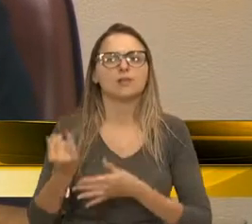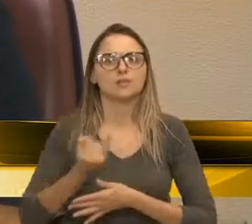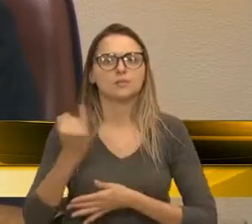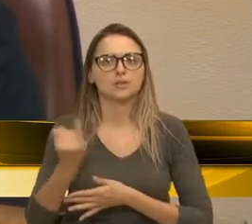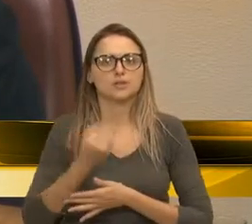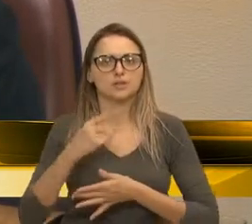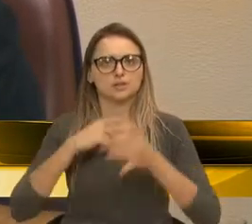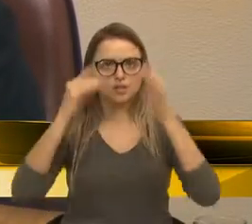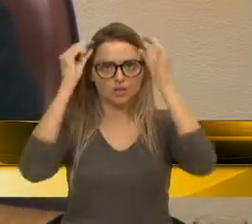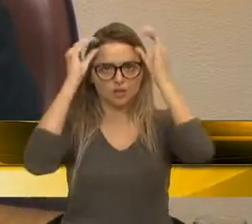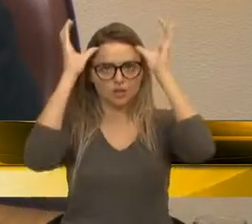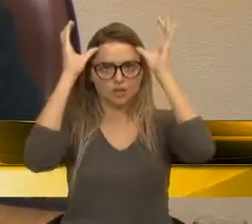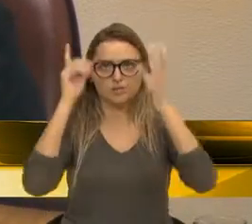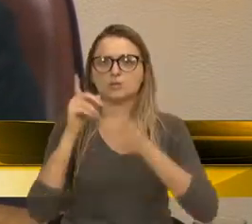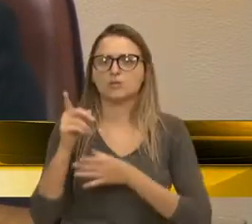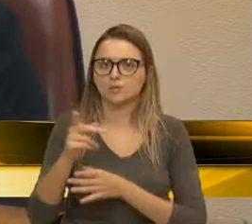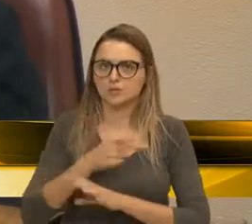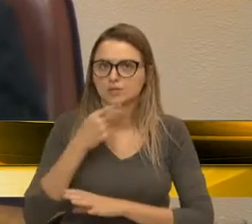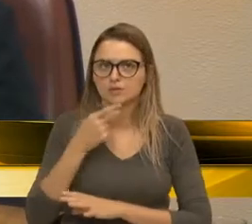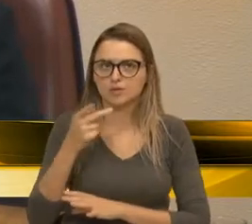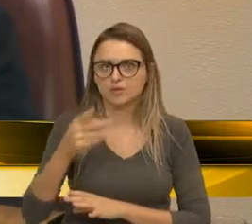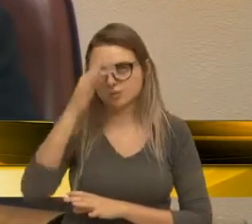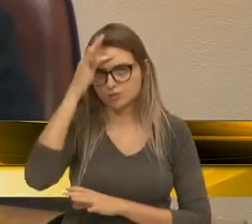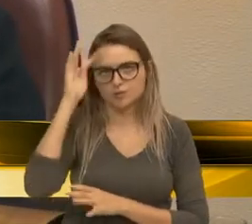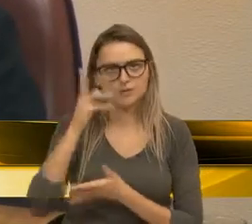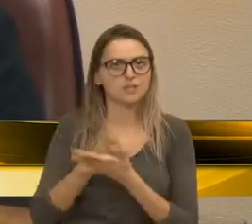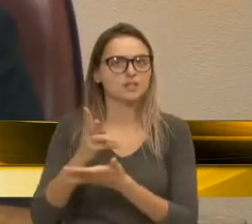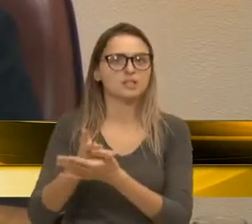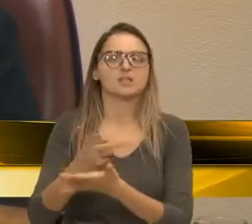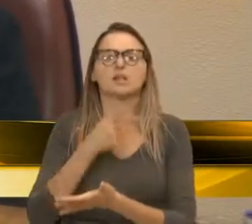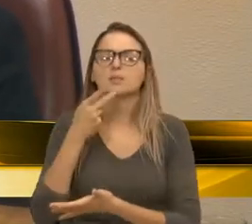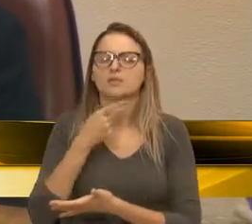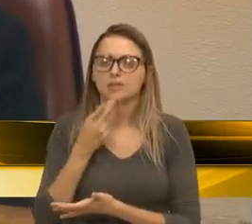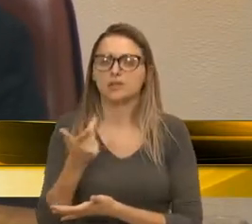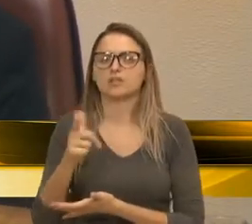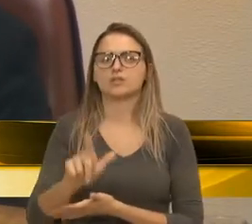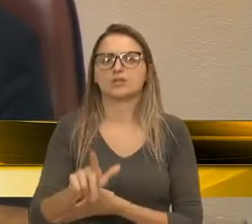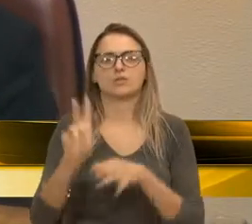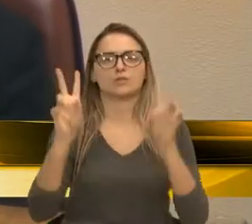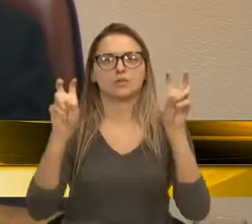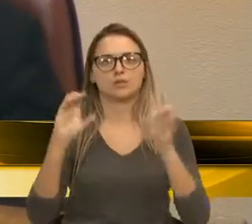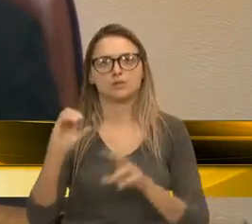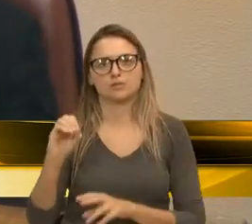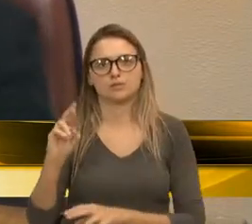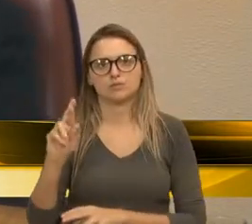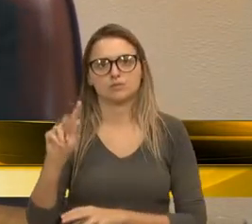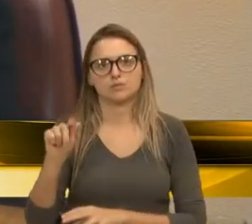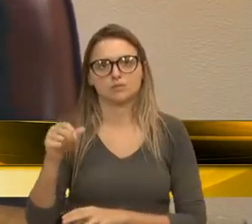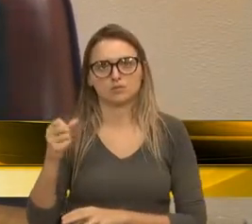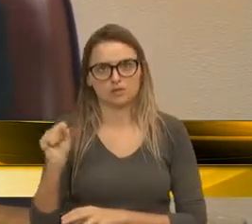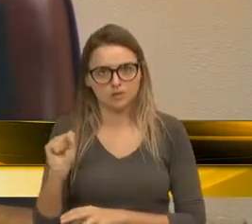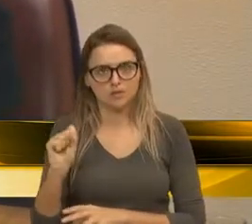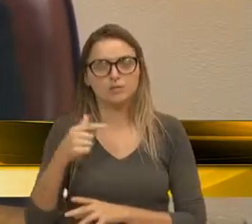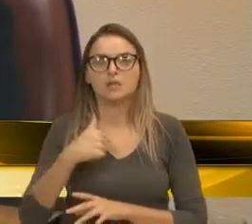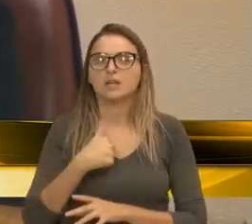conhecimento, o senhor todos os anos, como reforçou o vereador Toigo, traz esse assunto à baila aqui na Câmara de Vereadores. E eu,